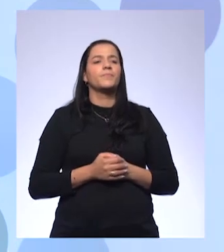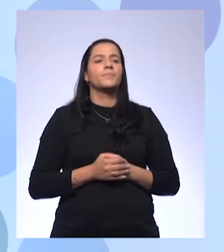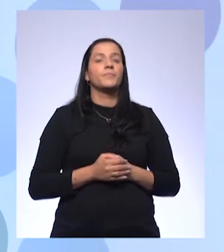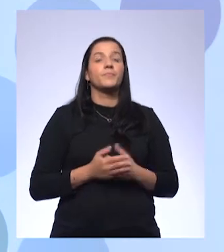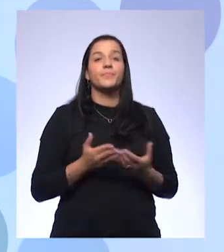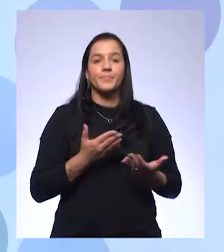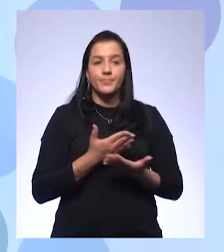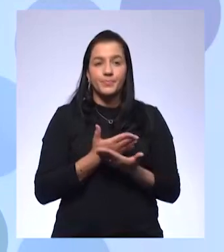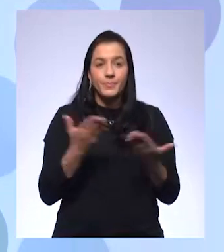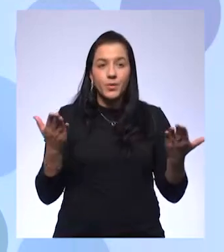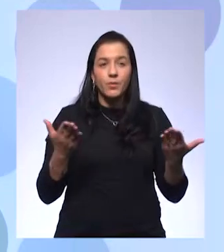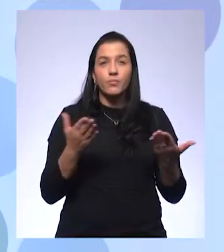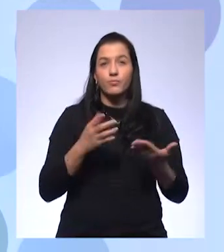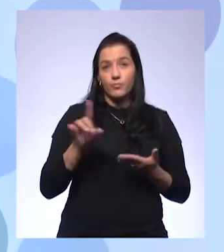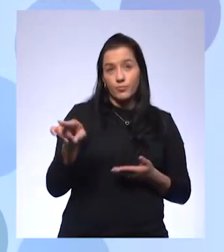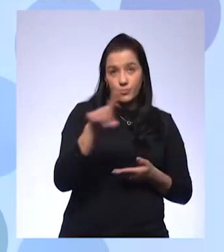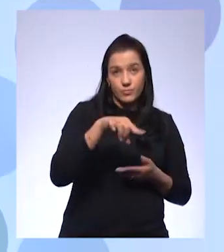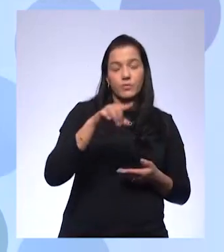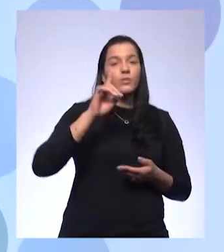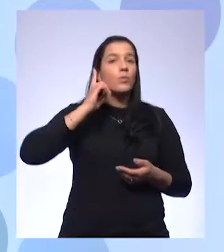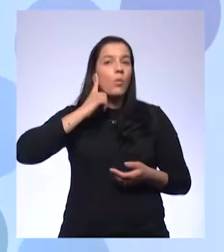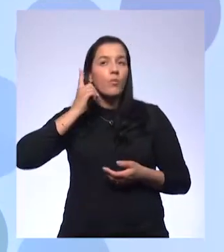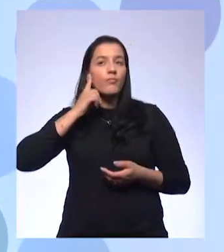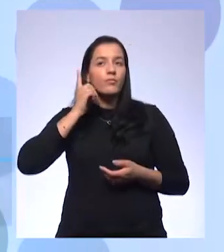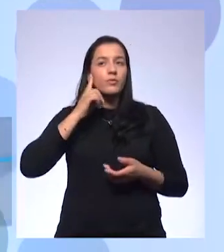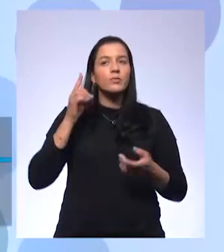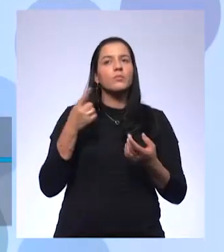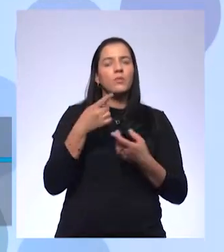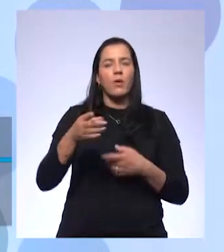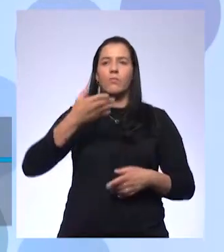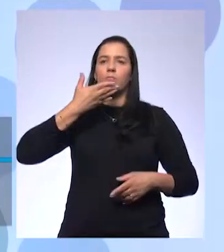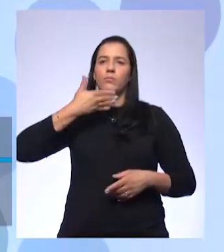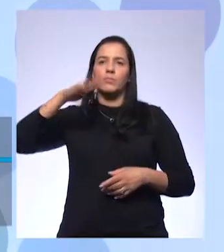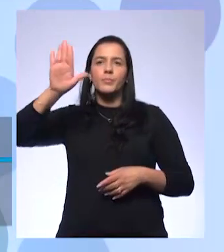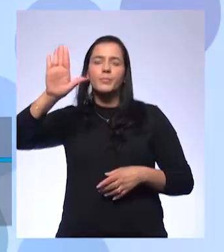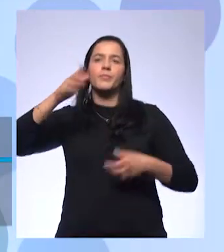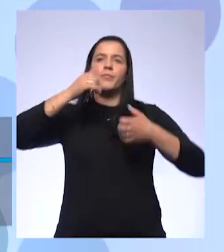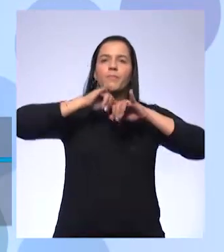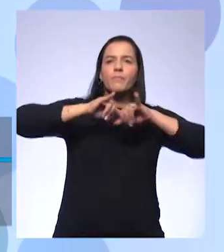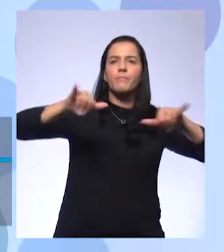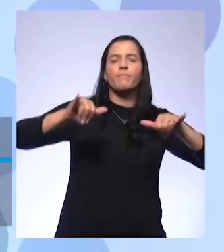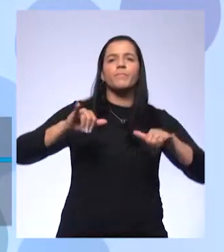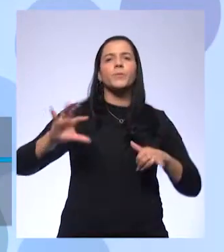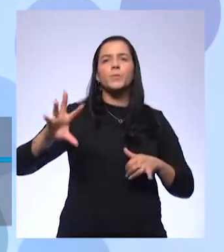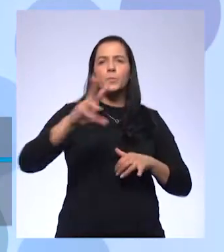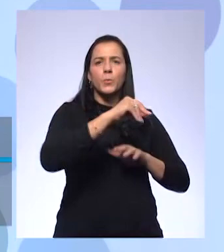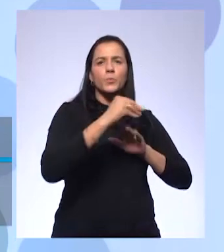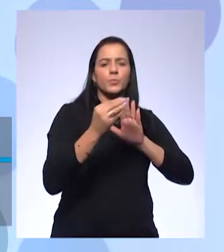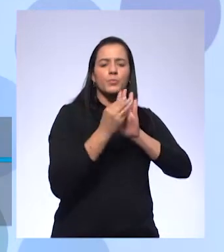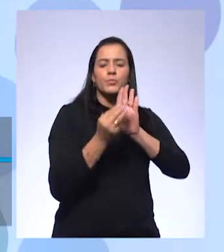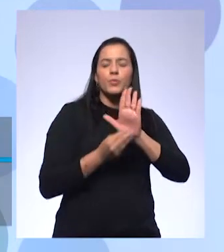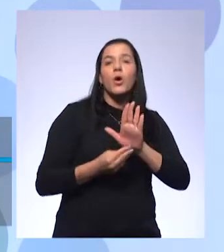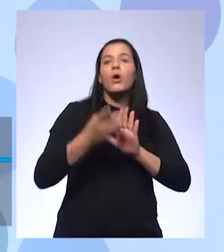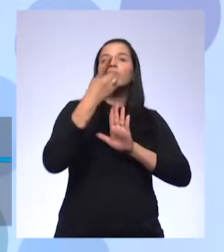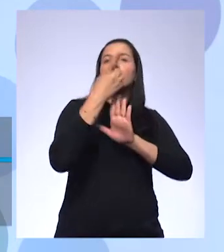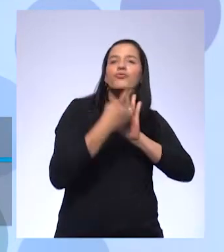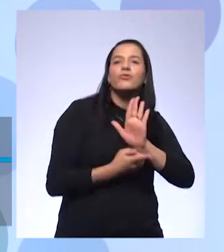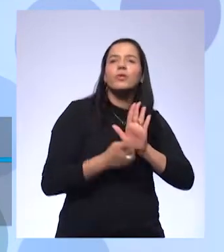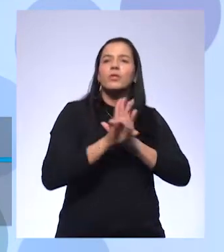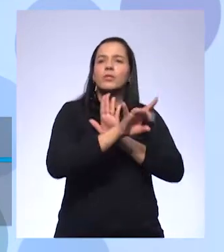Então, vocês ouviram aí o pronunciamento oficial e fica muito explícito quais seriam esses direitos que estariam